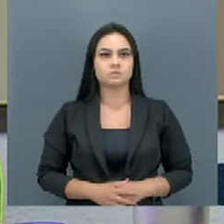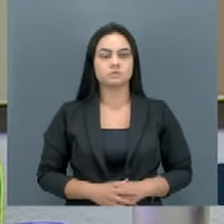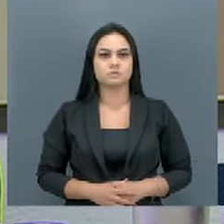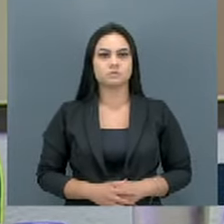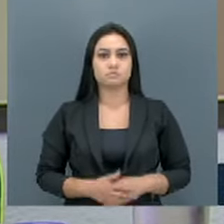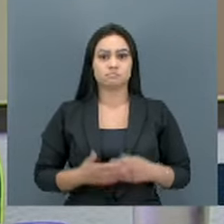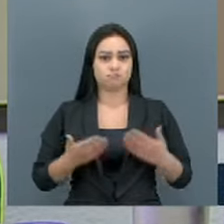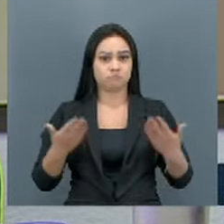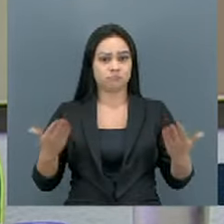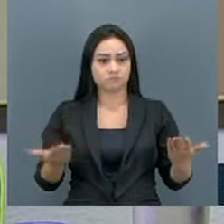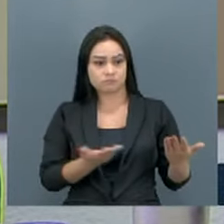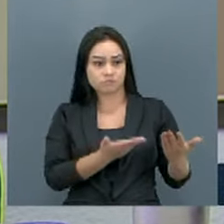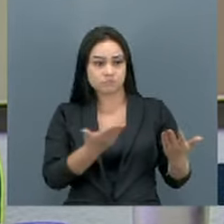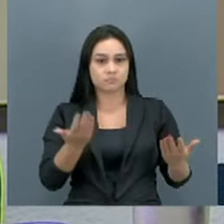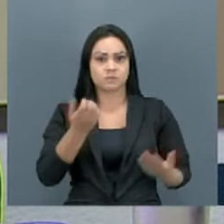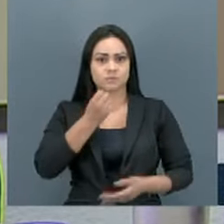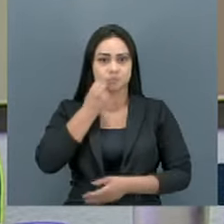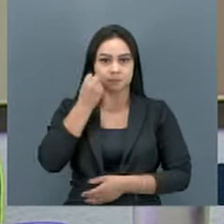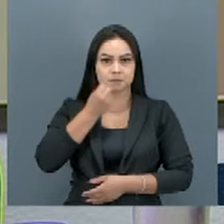senhores senadores,